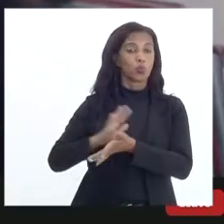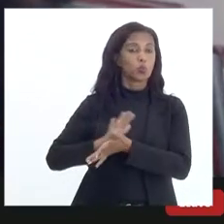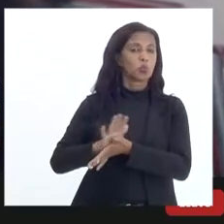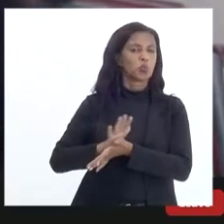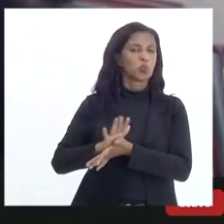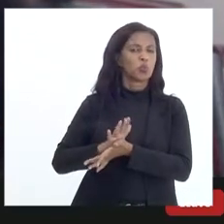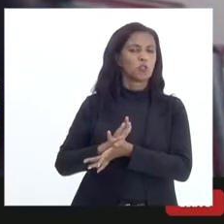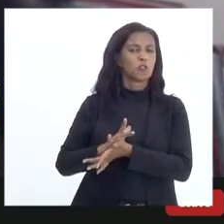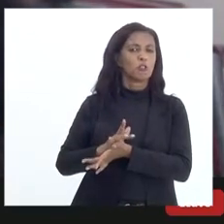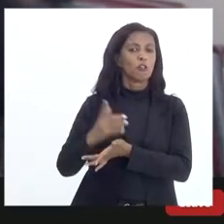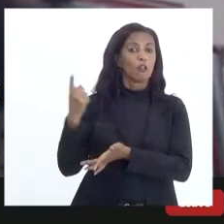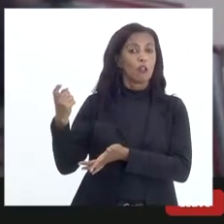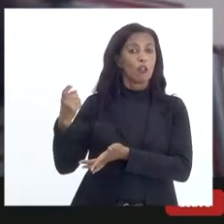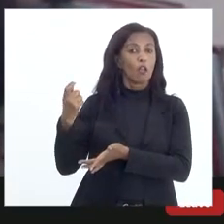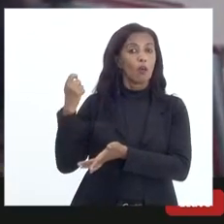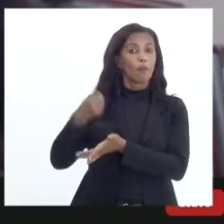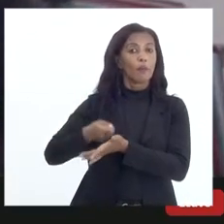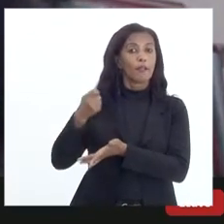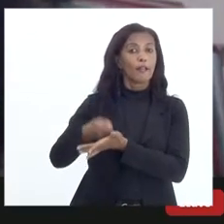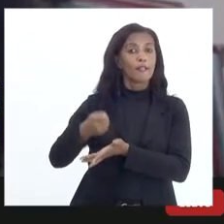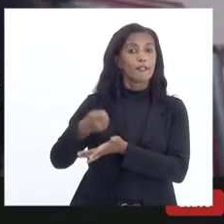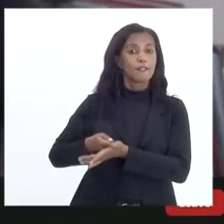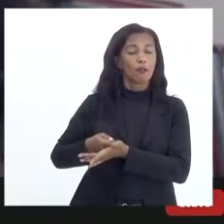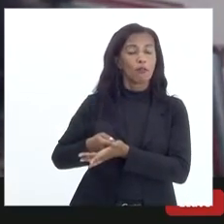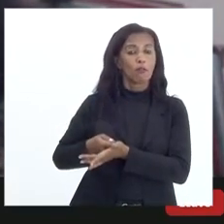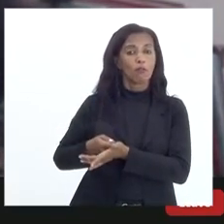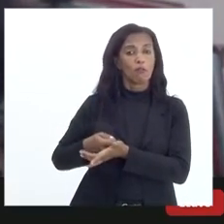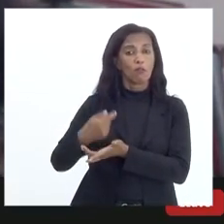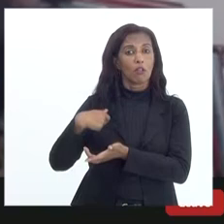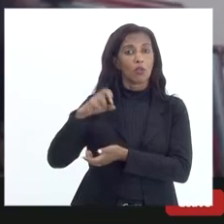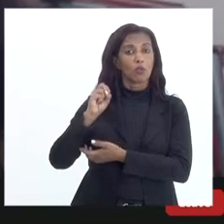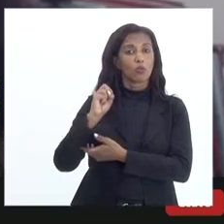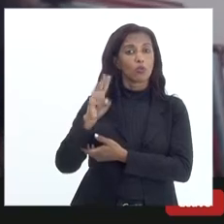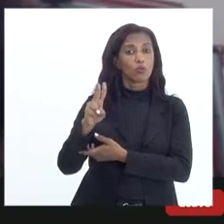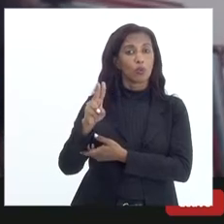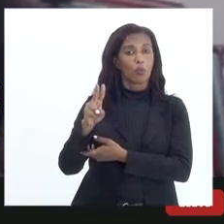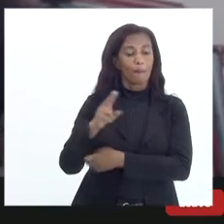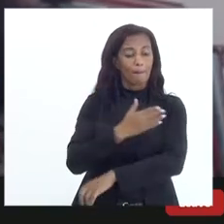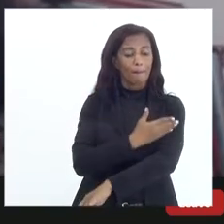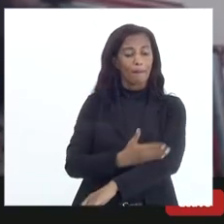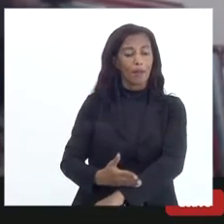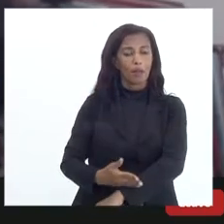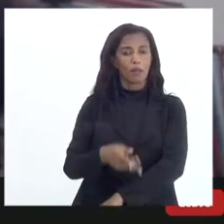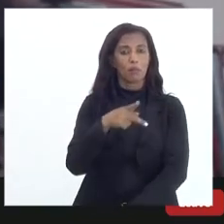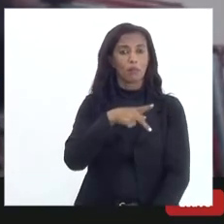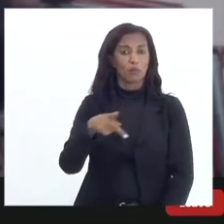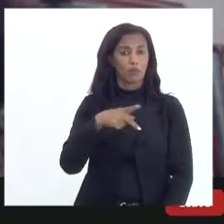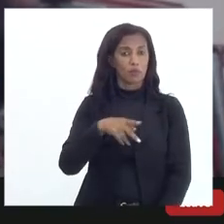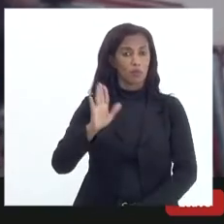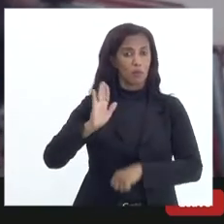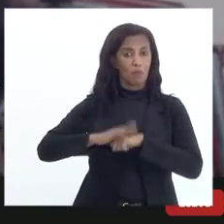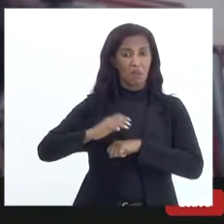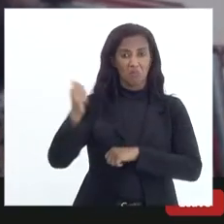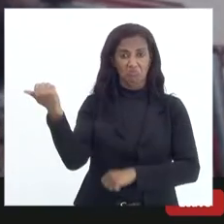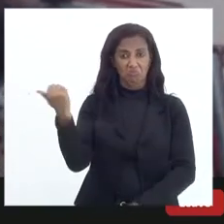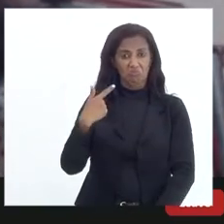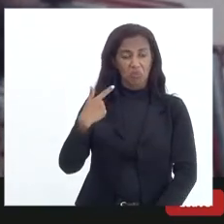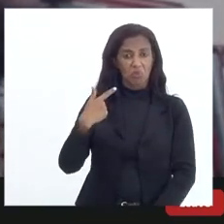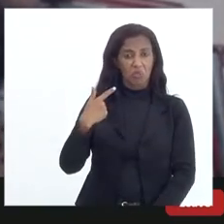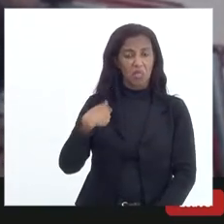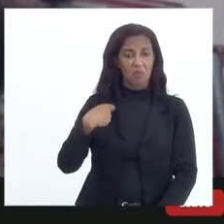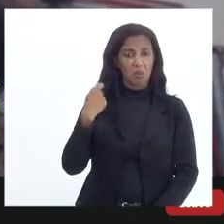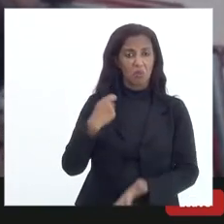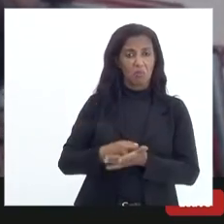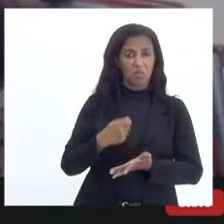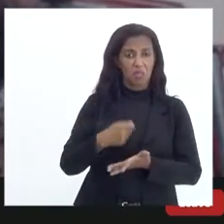do que a sua obrigação. Eu sou uma professora branca de um programa de pós-graduação, eu não faço mais do que a minha obrigação, sendo